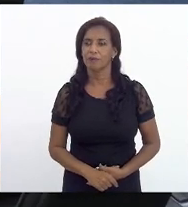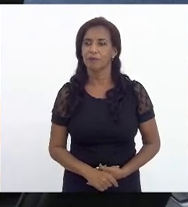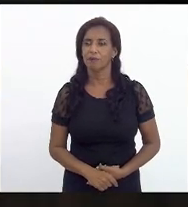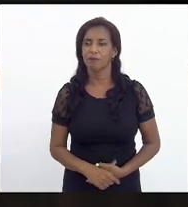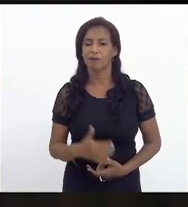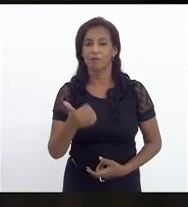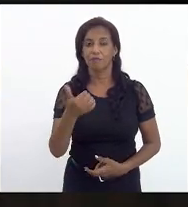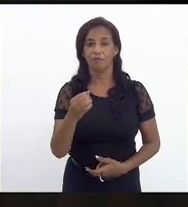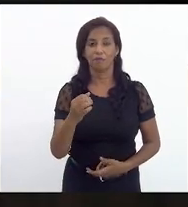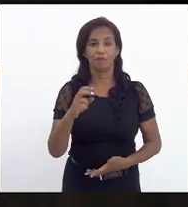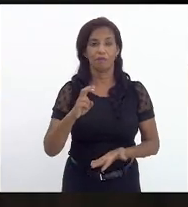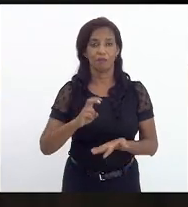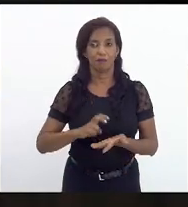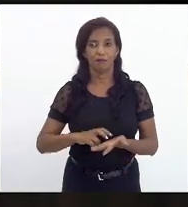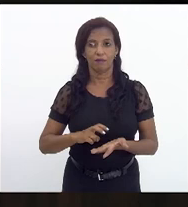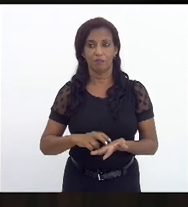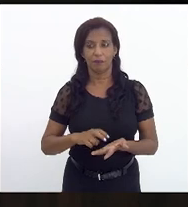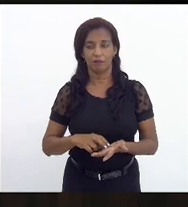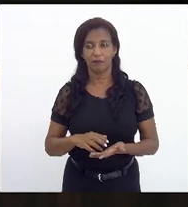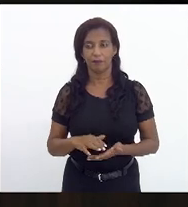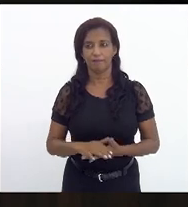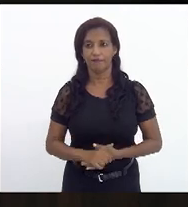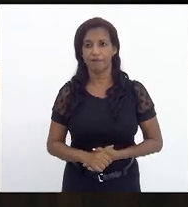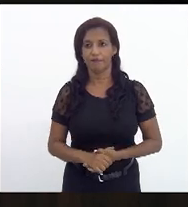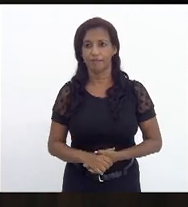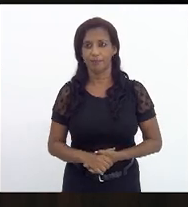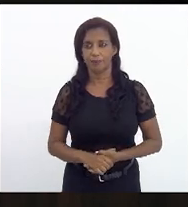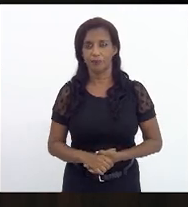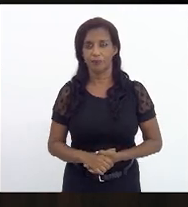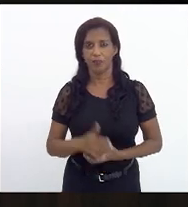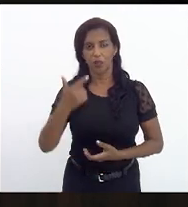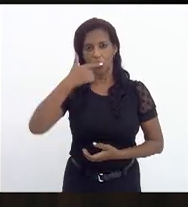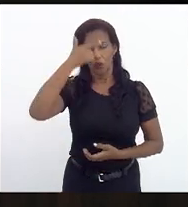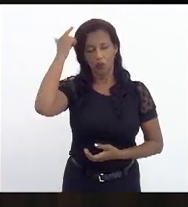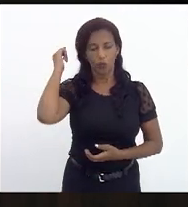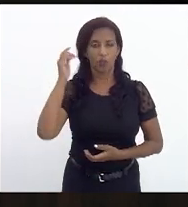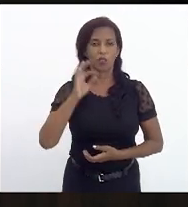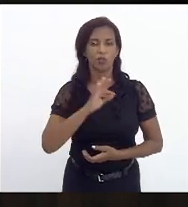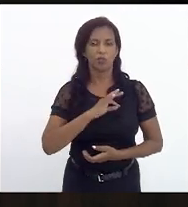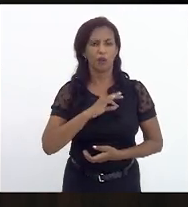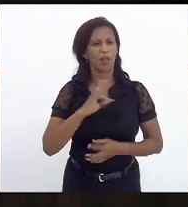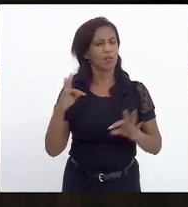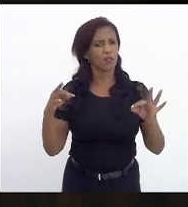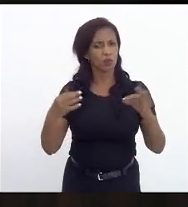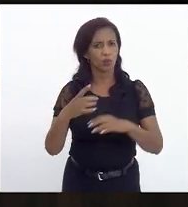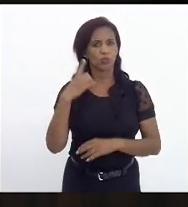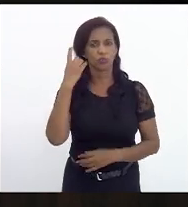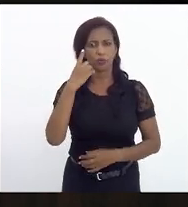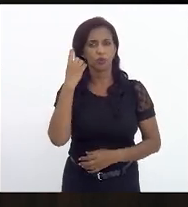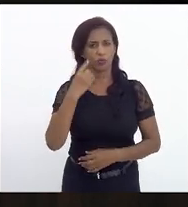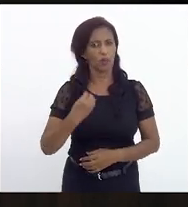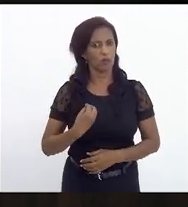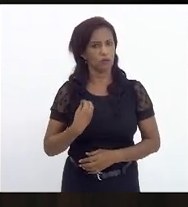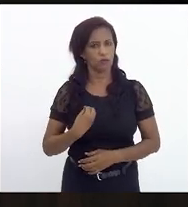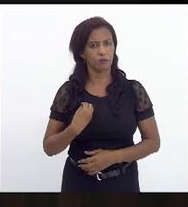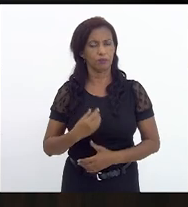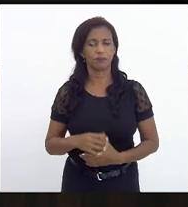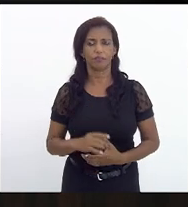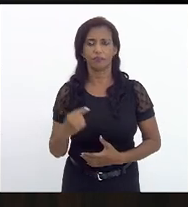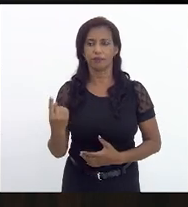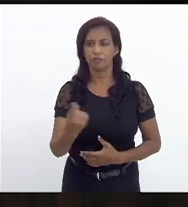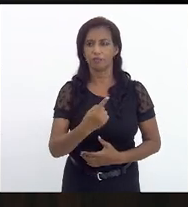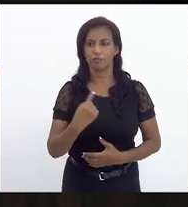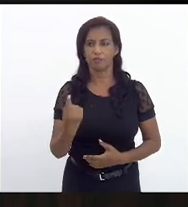Às 10 da manhã. Então, Luiz, Marta, os parlamentares presentes,